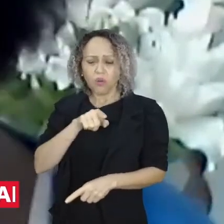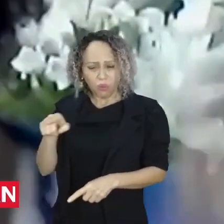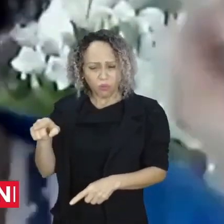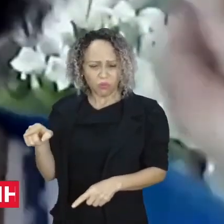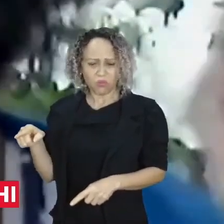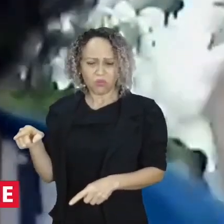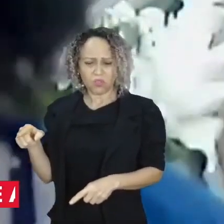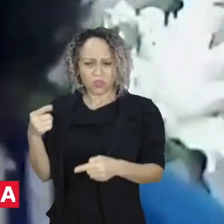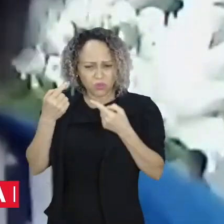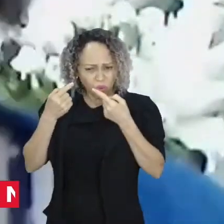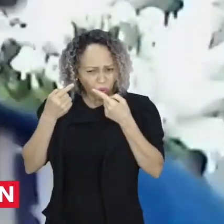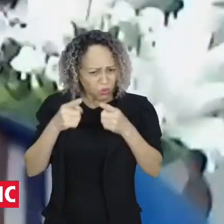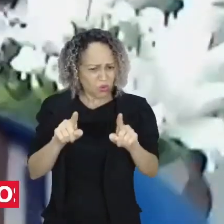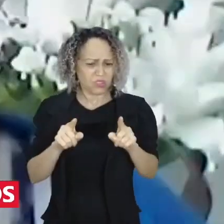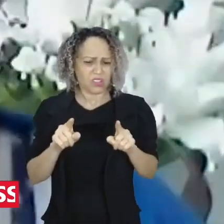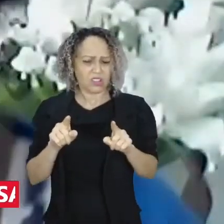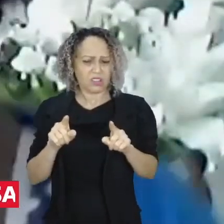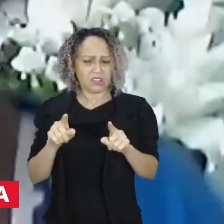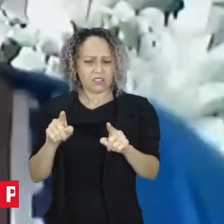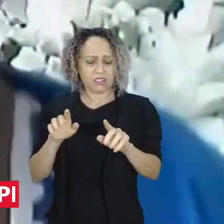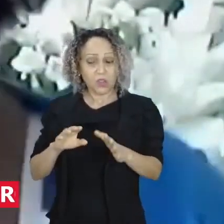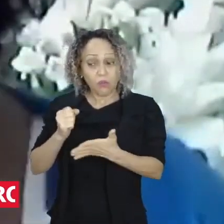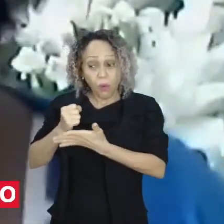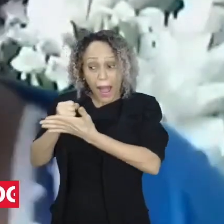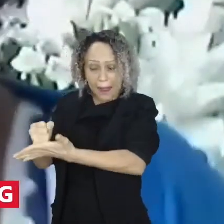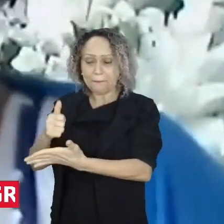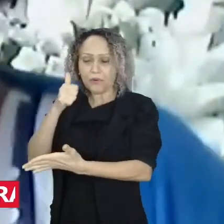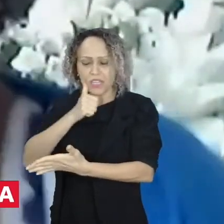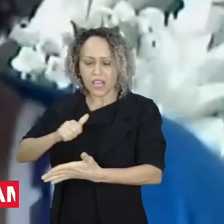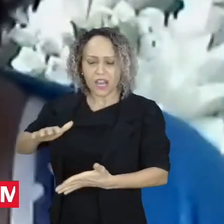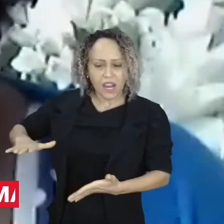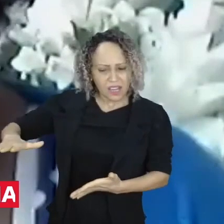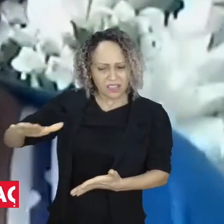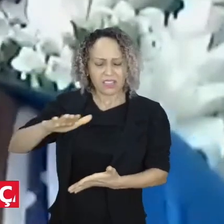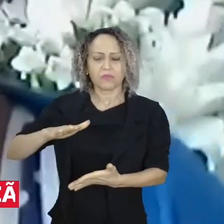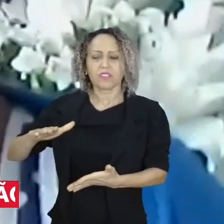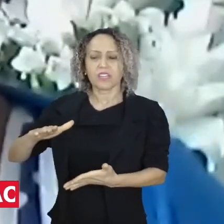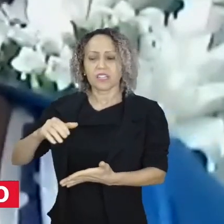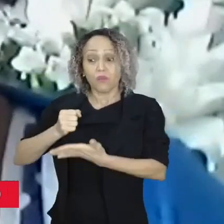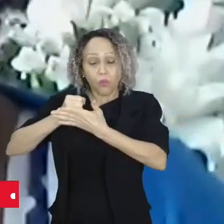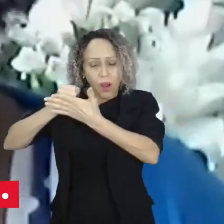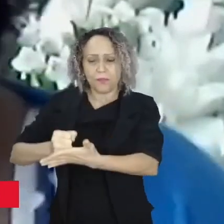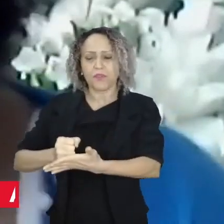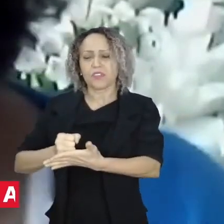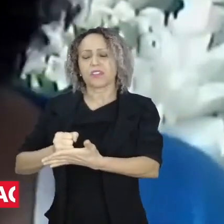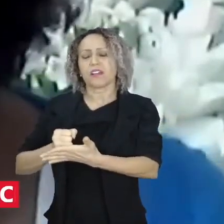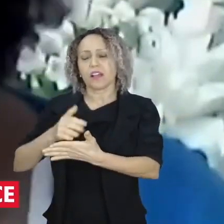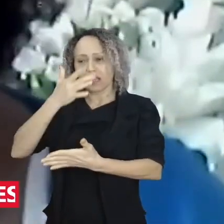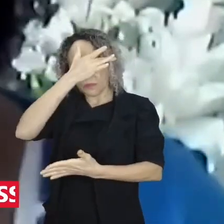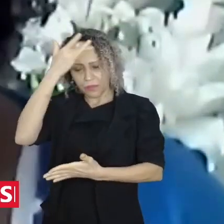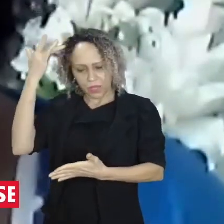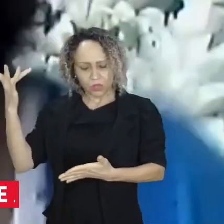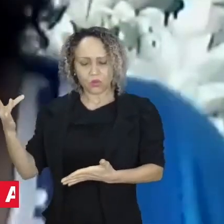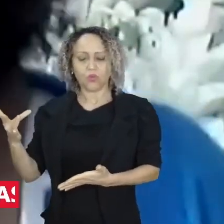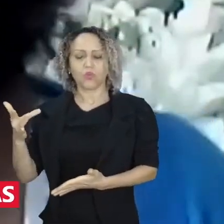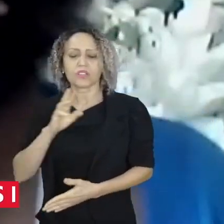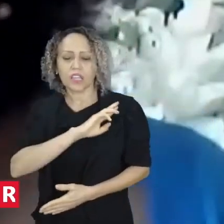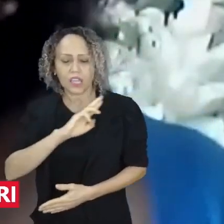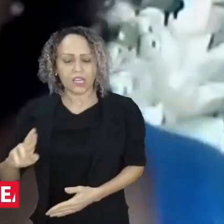menina, uma criança criada no sincretismo. Minha mãe era umbandista, né? A minha mãe tinha